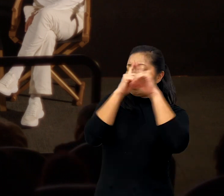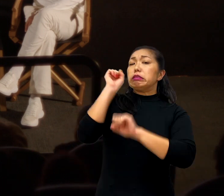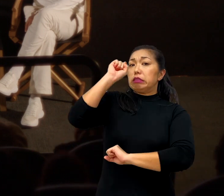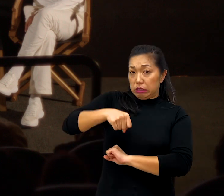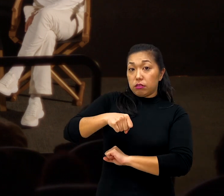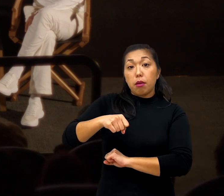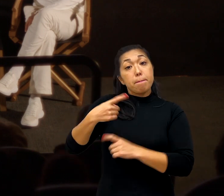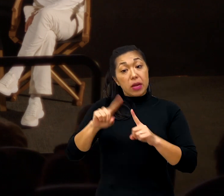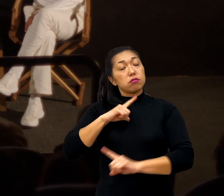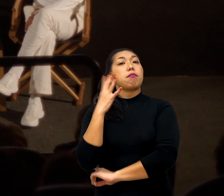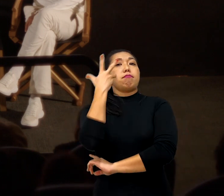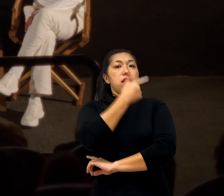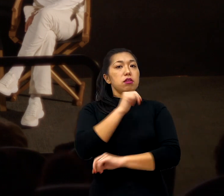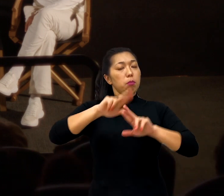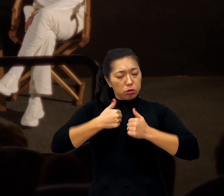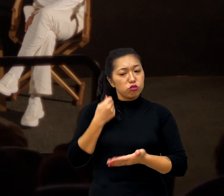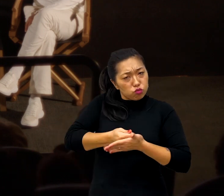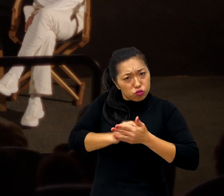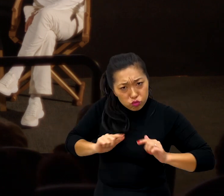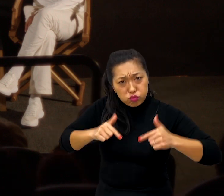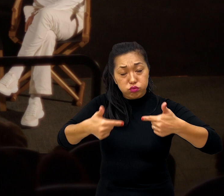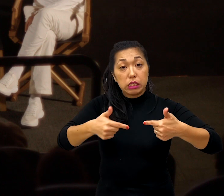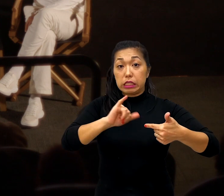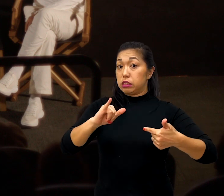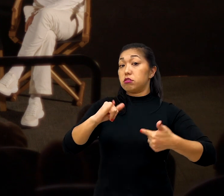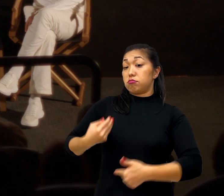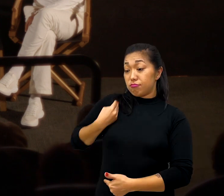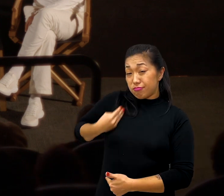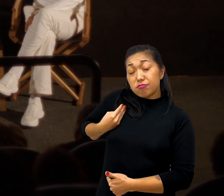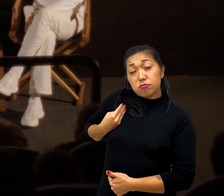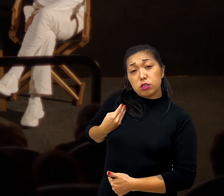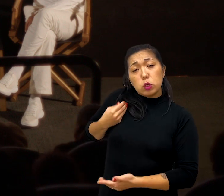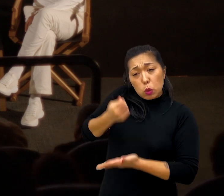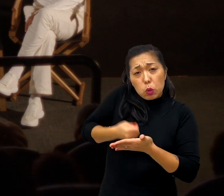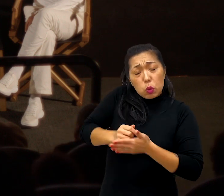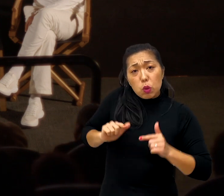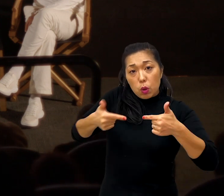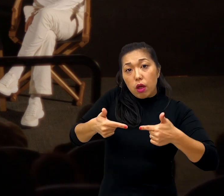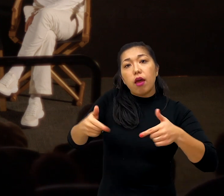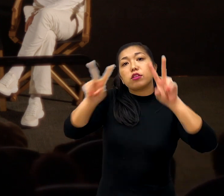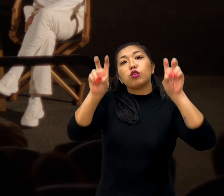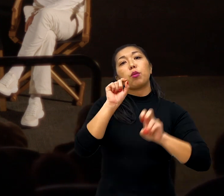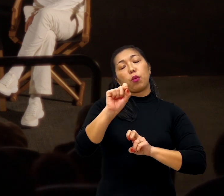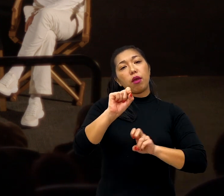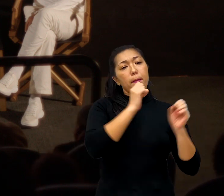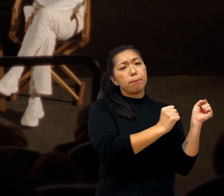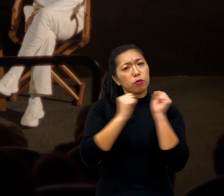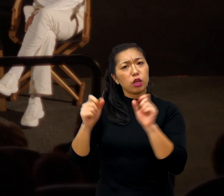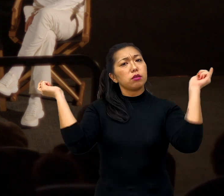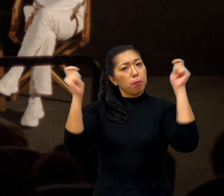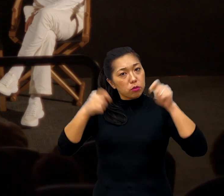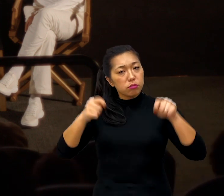é por ela que lutamos. Se é sobrevivência, então é sobre potência, possibilidades, contribuições